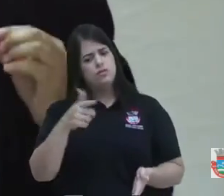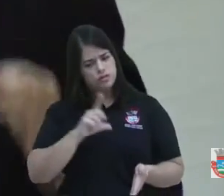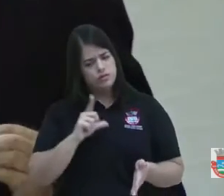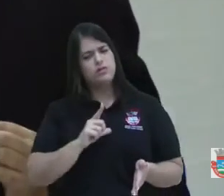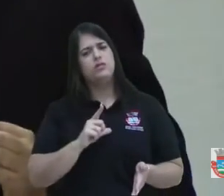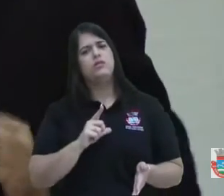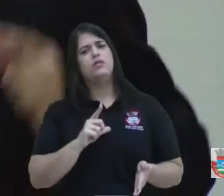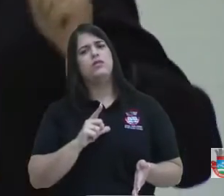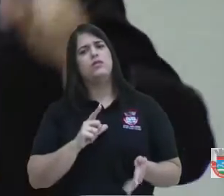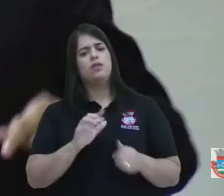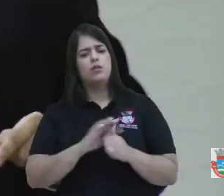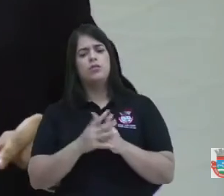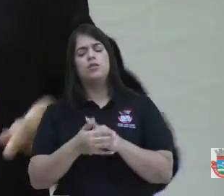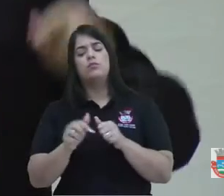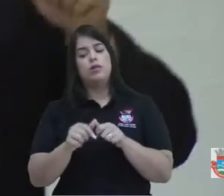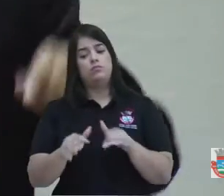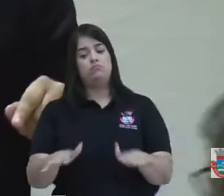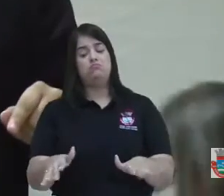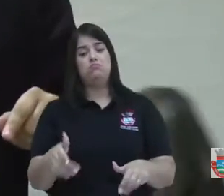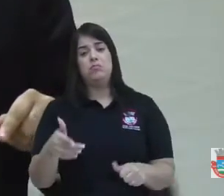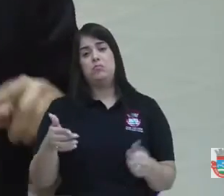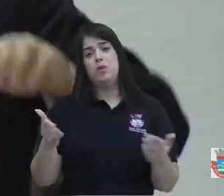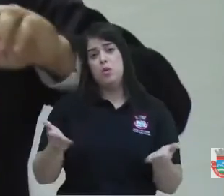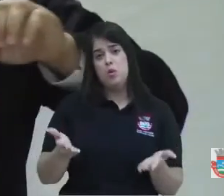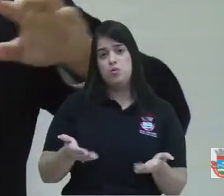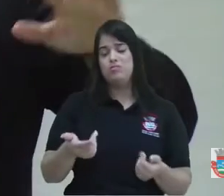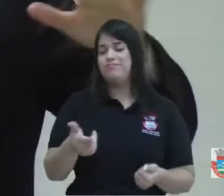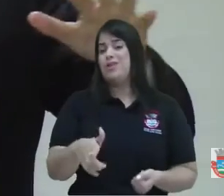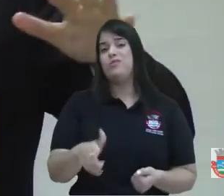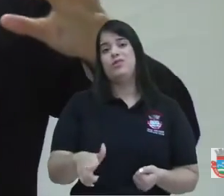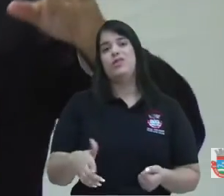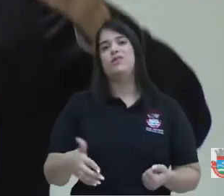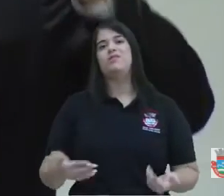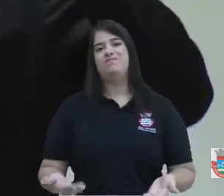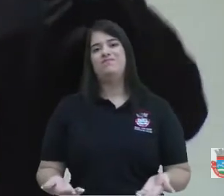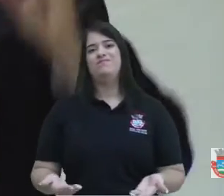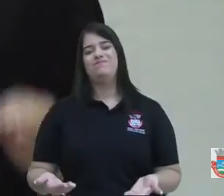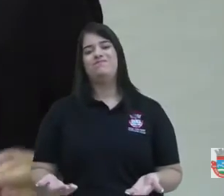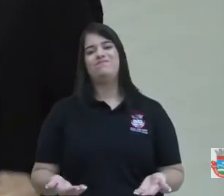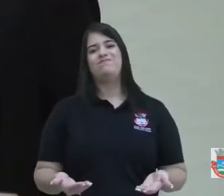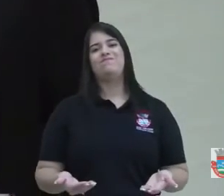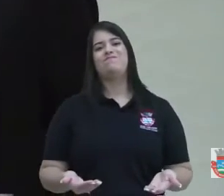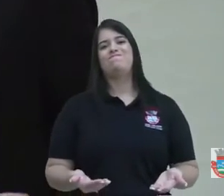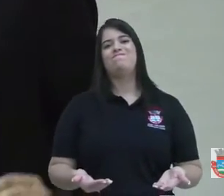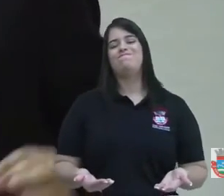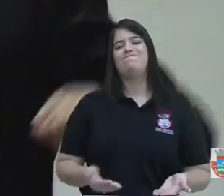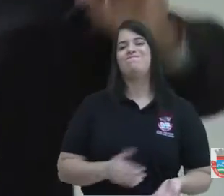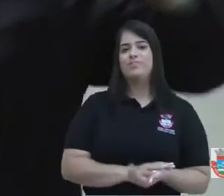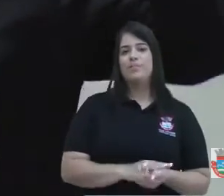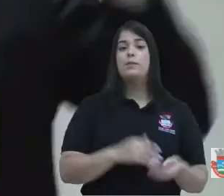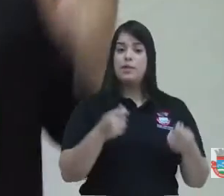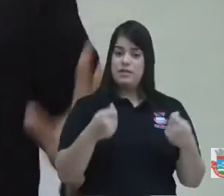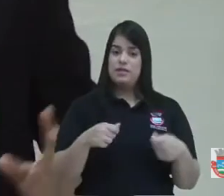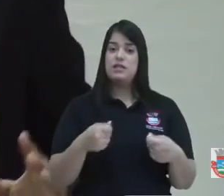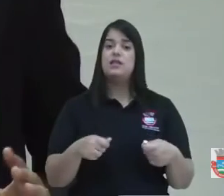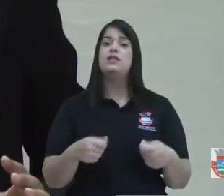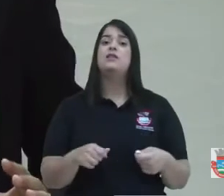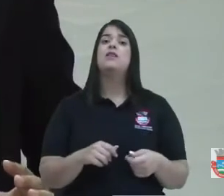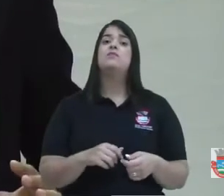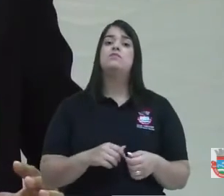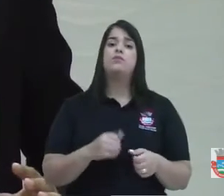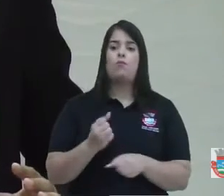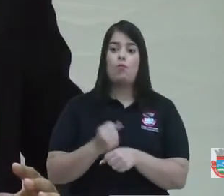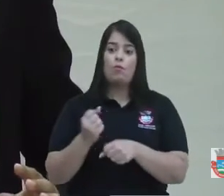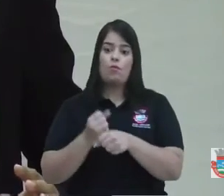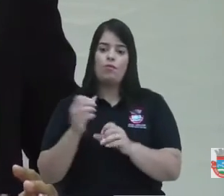como eles tinham antes da pandemia. E hoje não tem mais. Depois de tudo voltar, ainda está fechado lá. Então necessita de uma